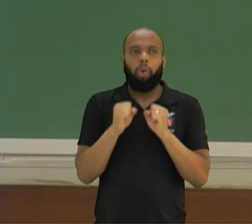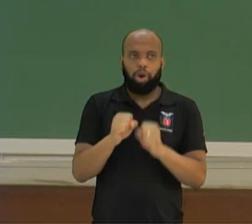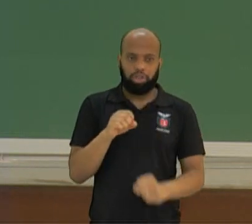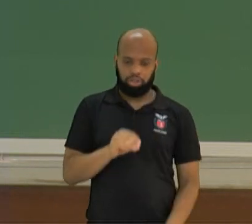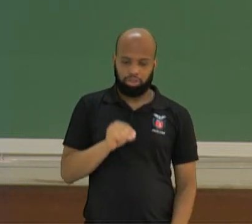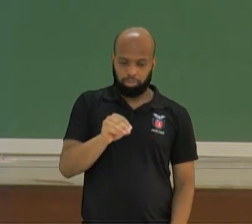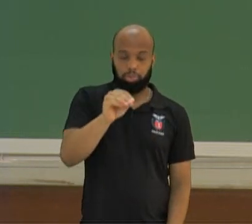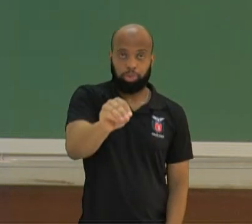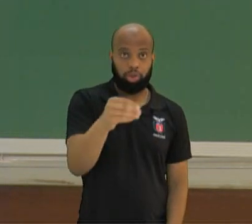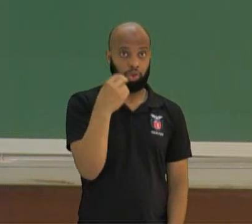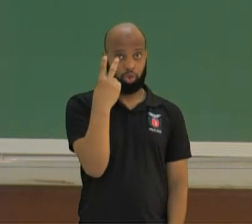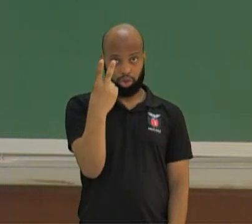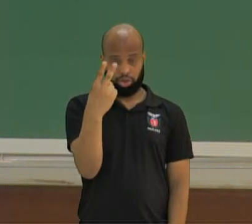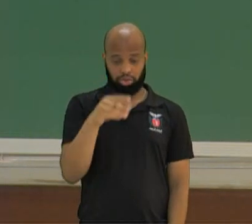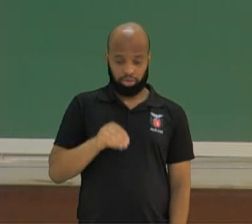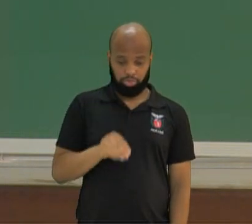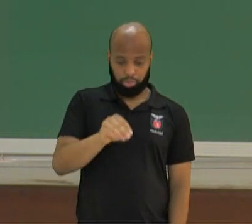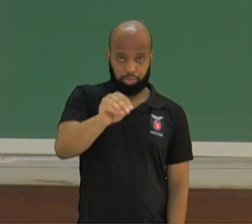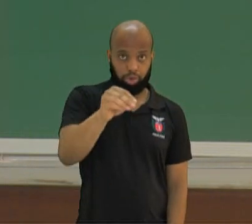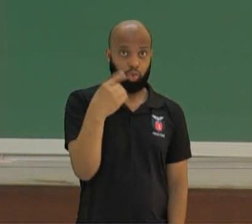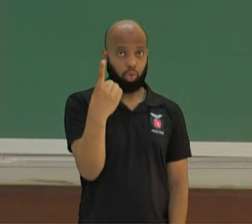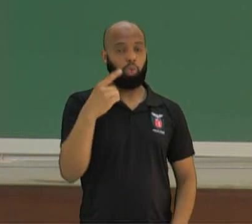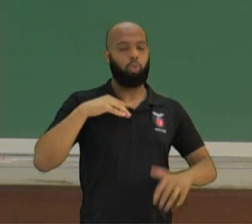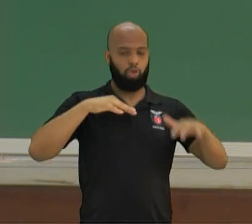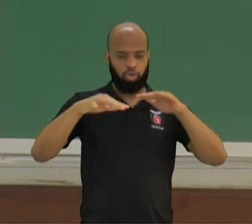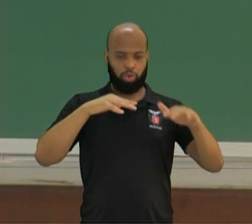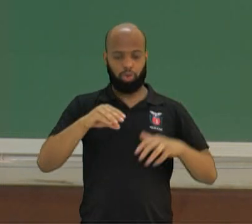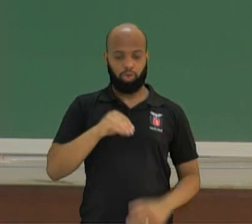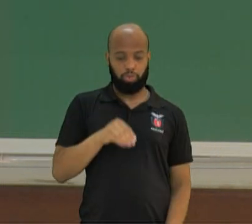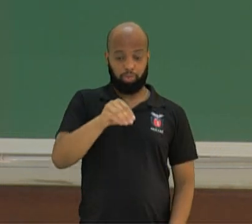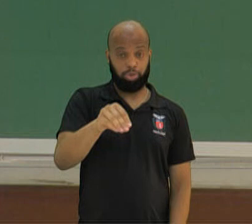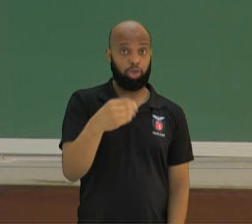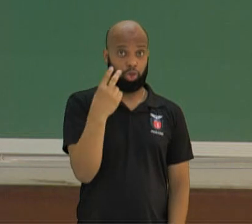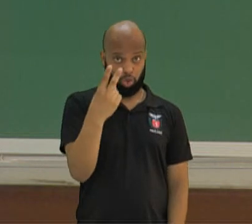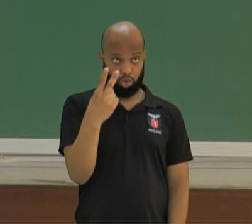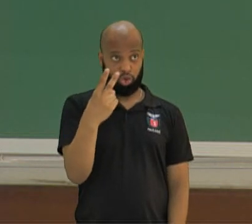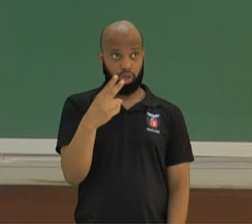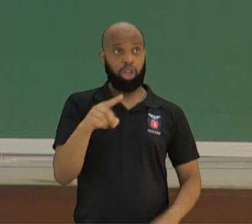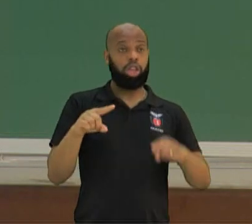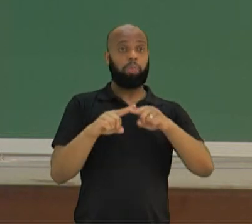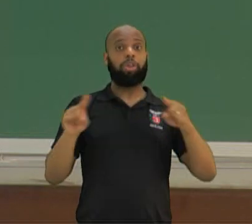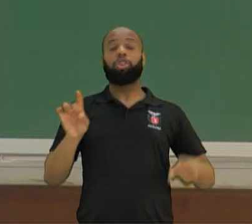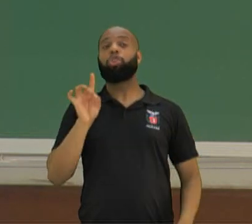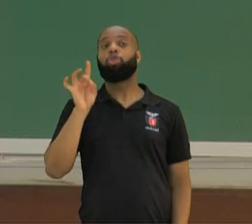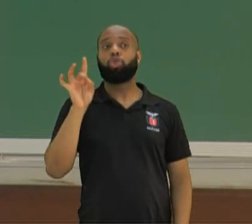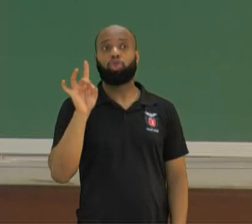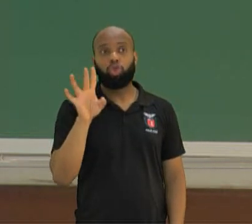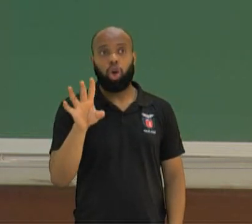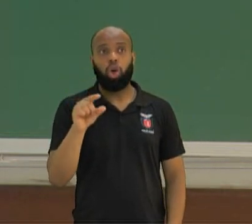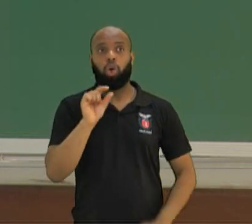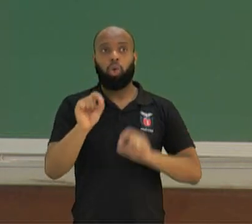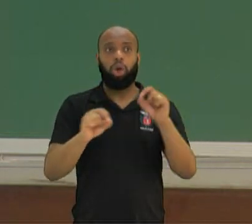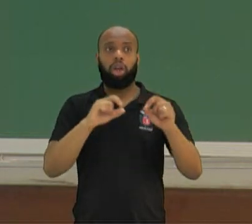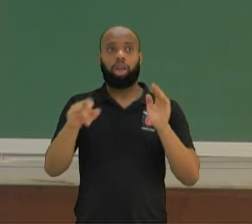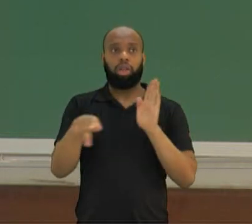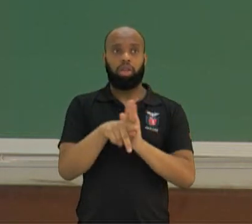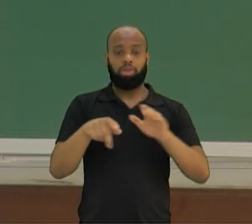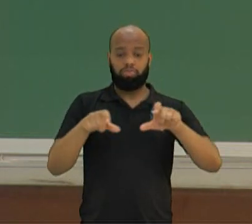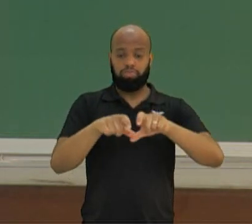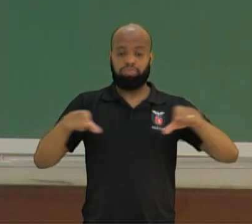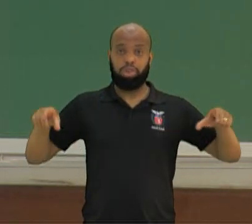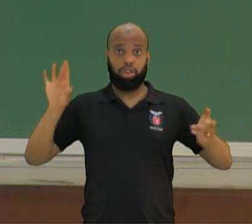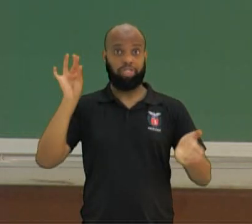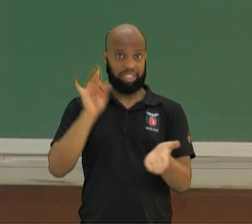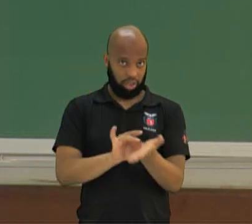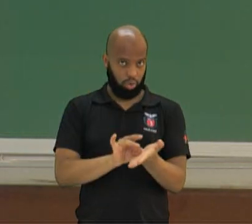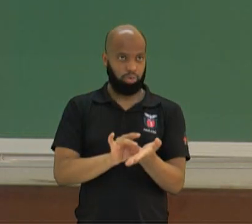seja, saltar duas casas num único movimento, porém, somente os peões que estão na sua casa de